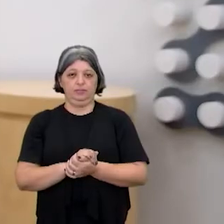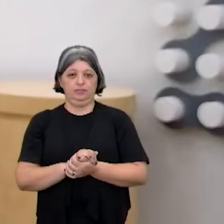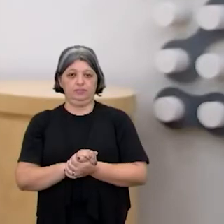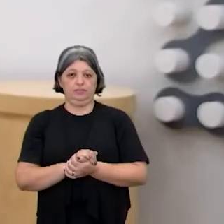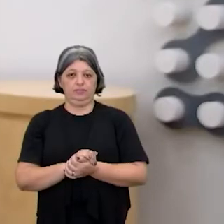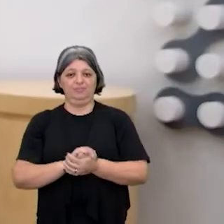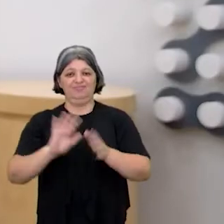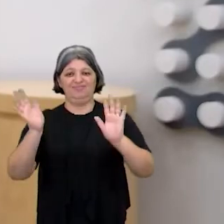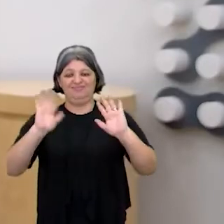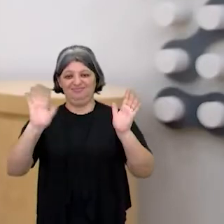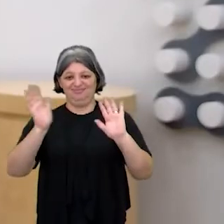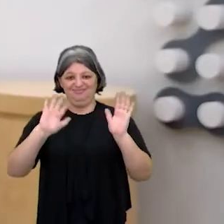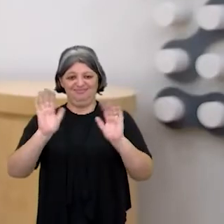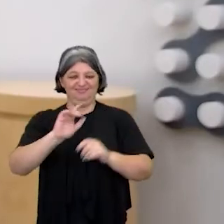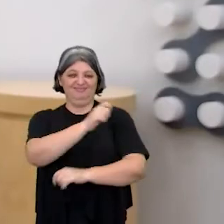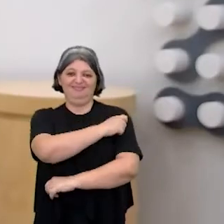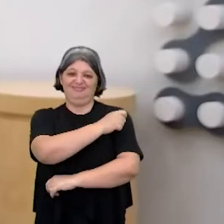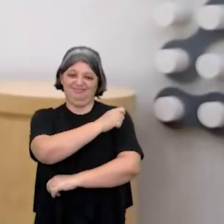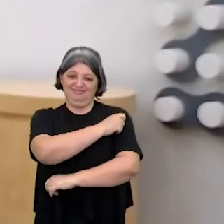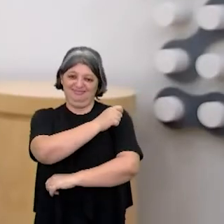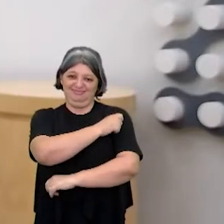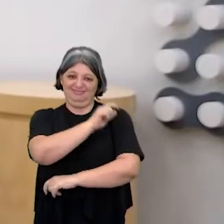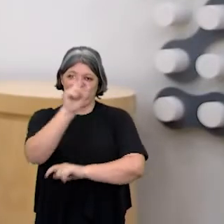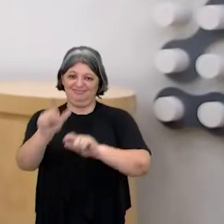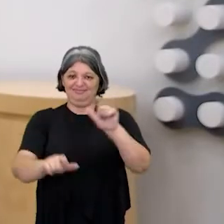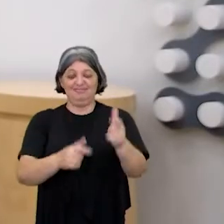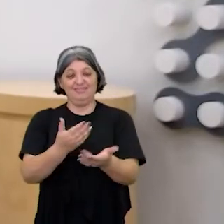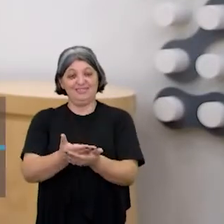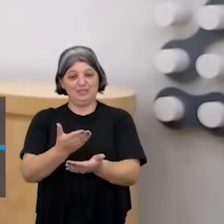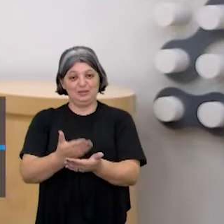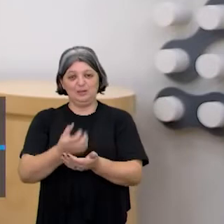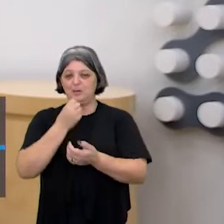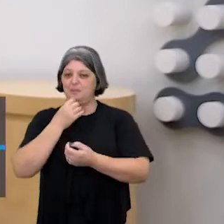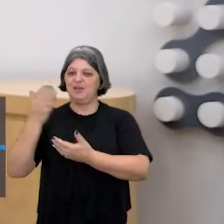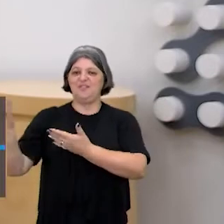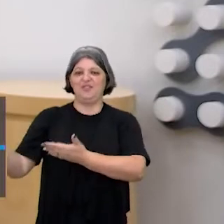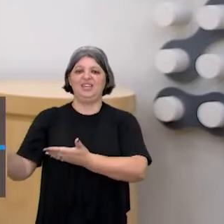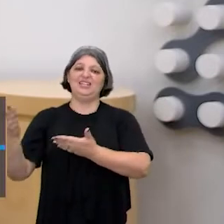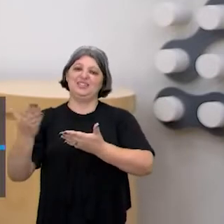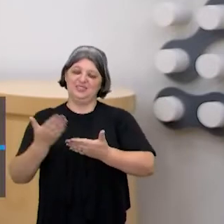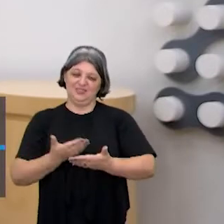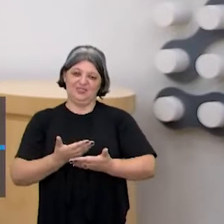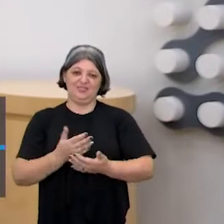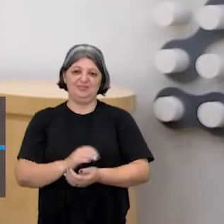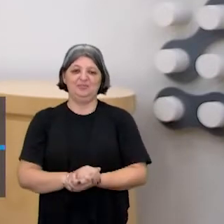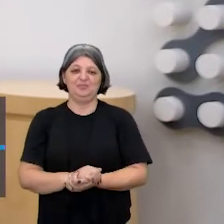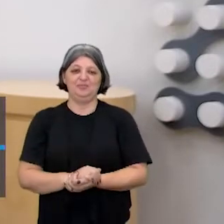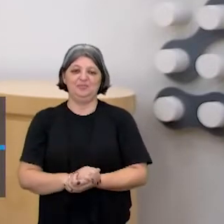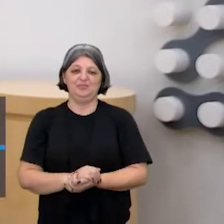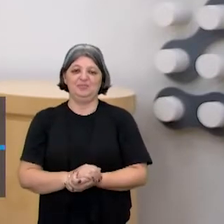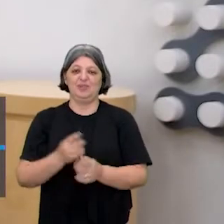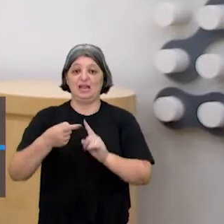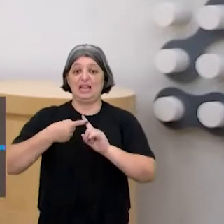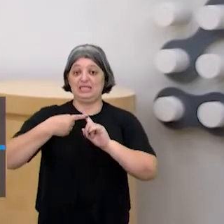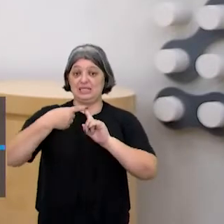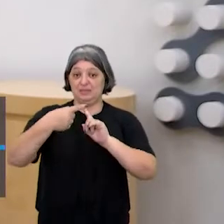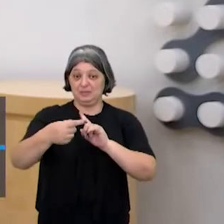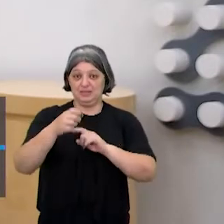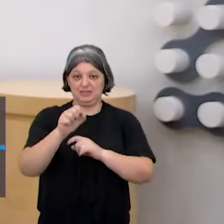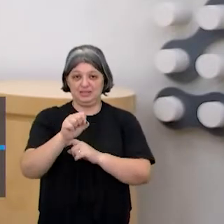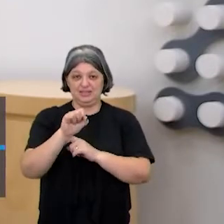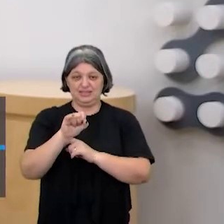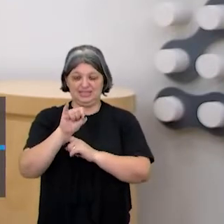o Olá alunos Olá estudantes sejam todos bem-vindos a nossa semana